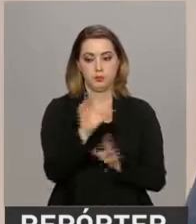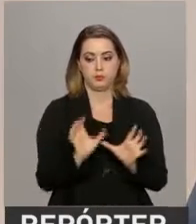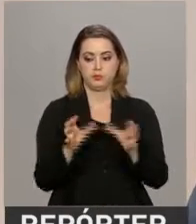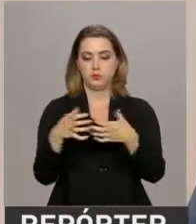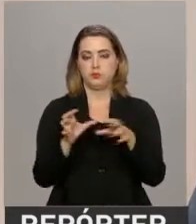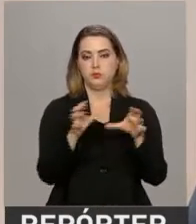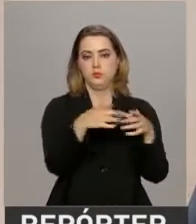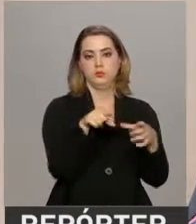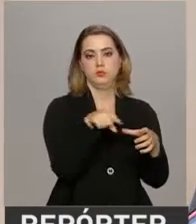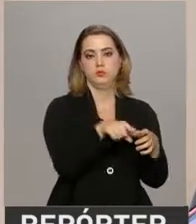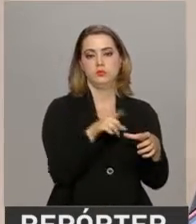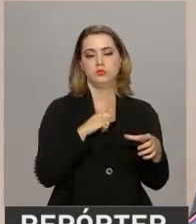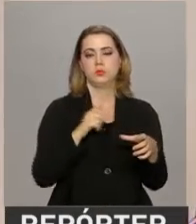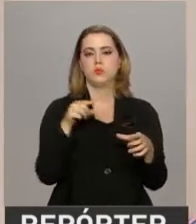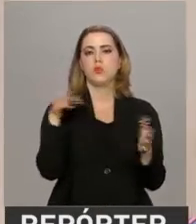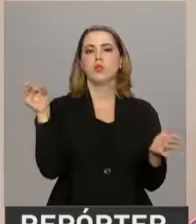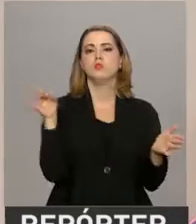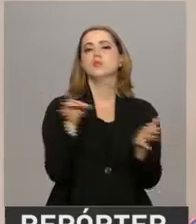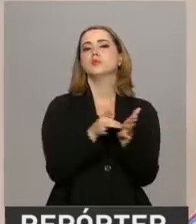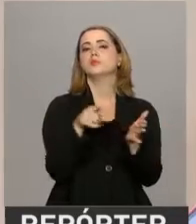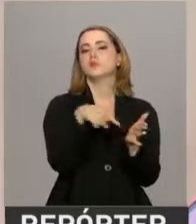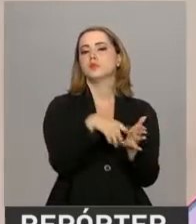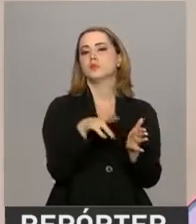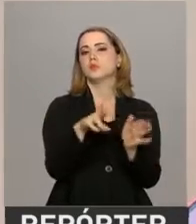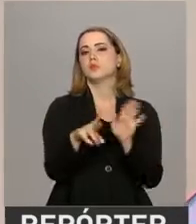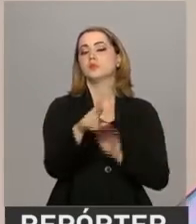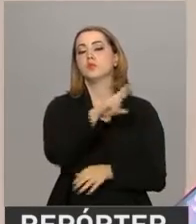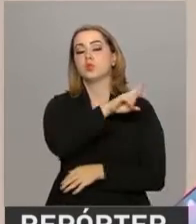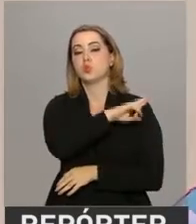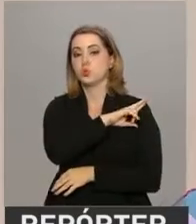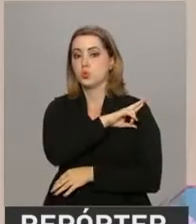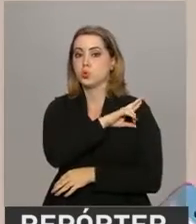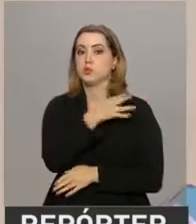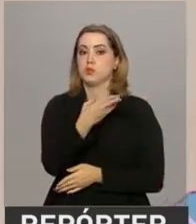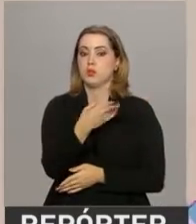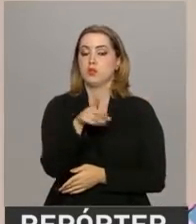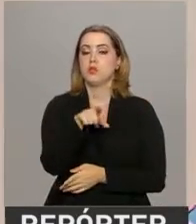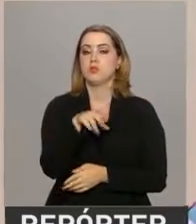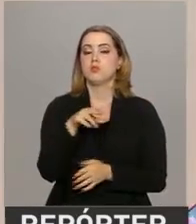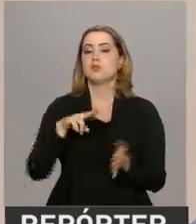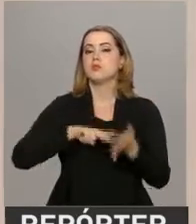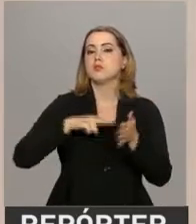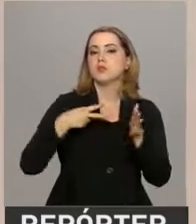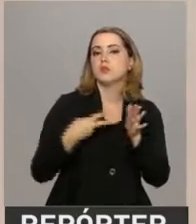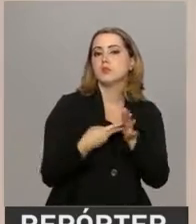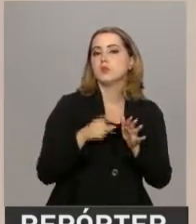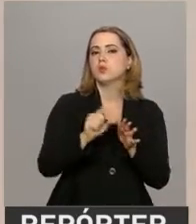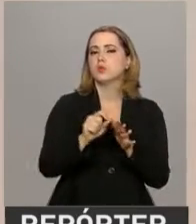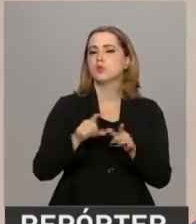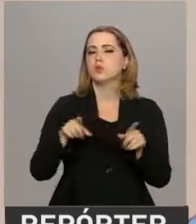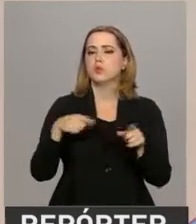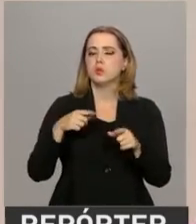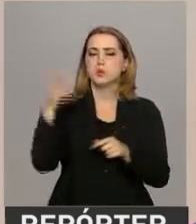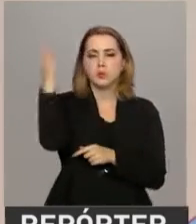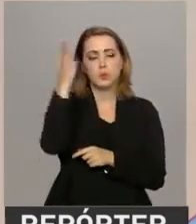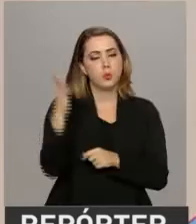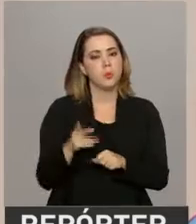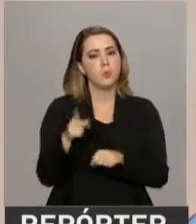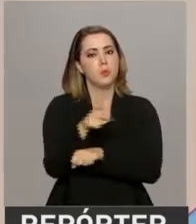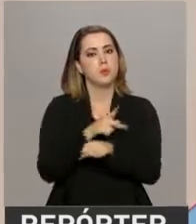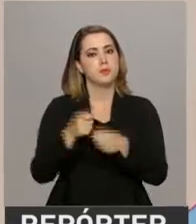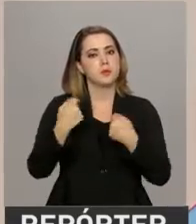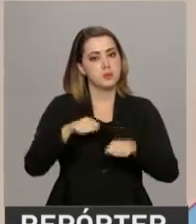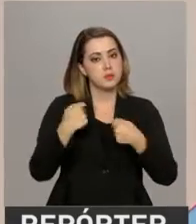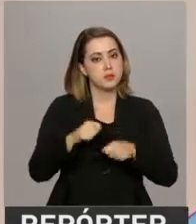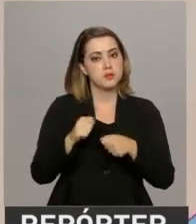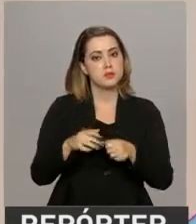áreas, elas na verdade representam o penhor, tá certo? Que o país tem para manter-se soberano